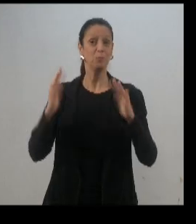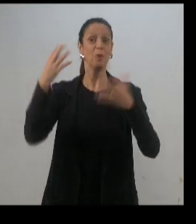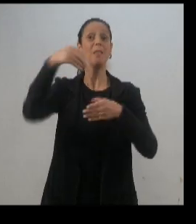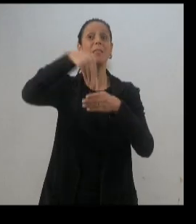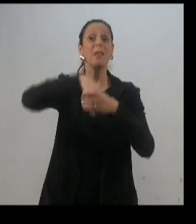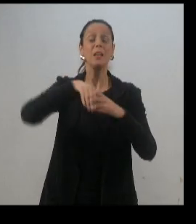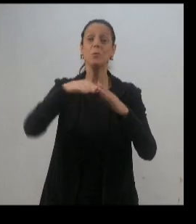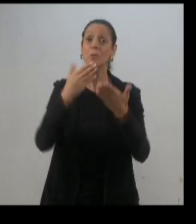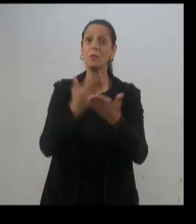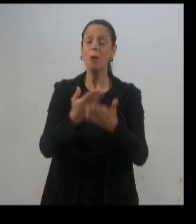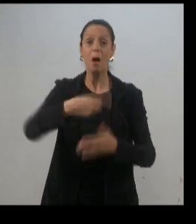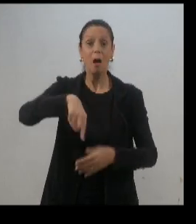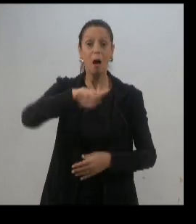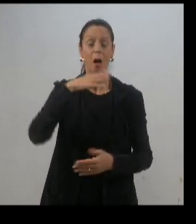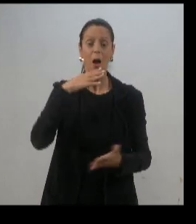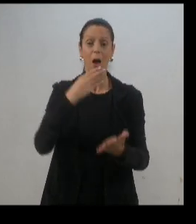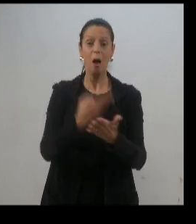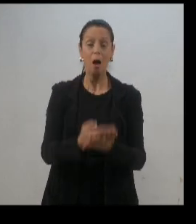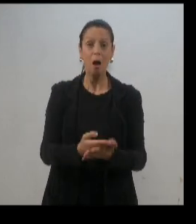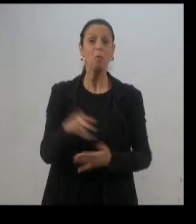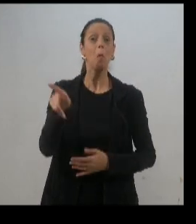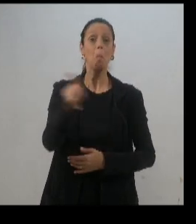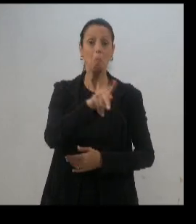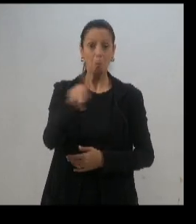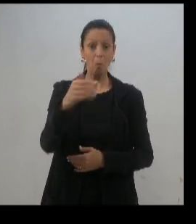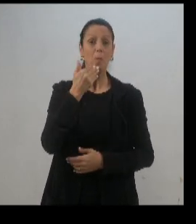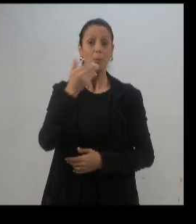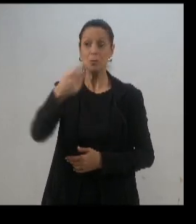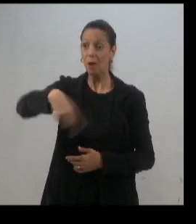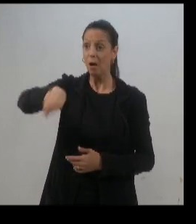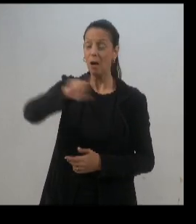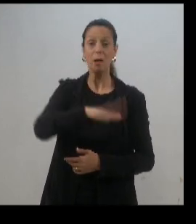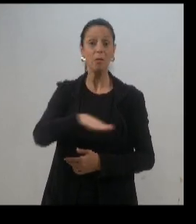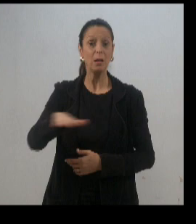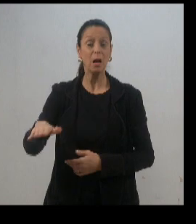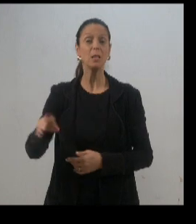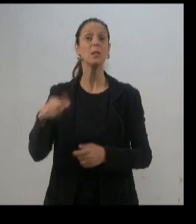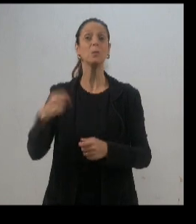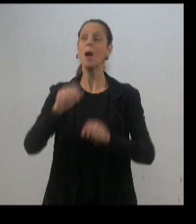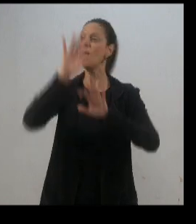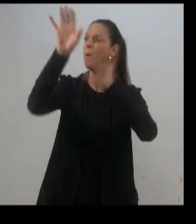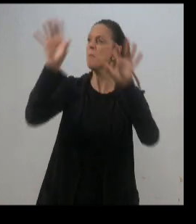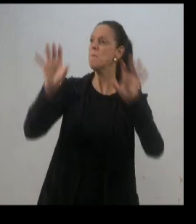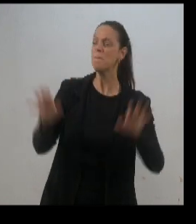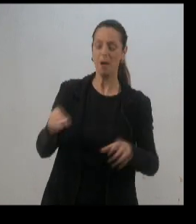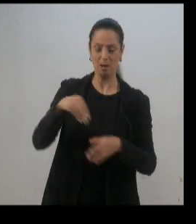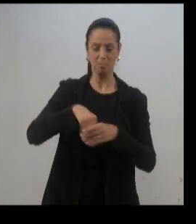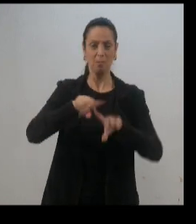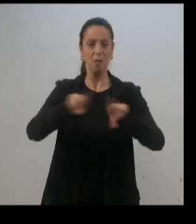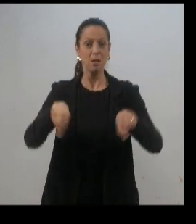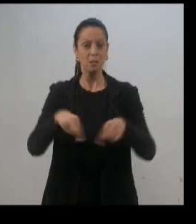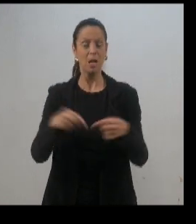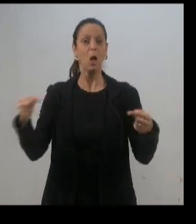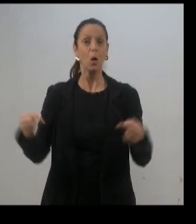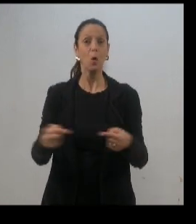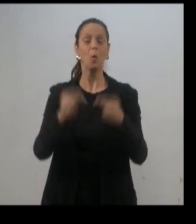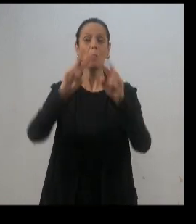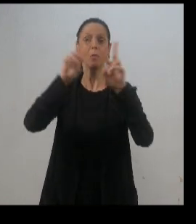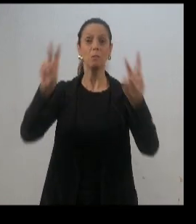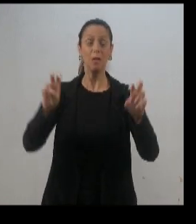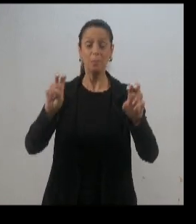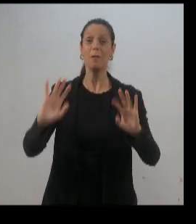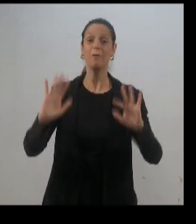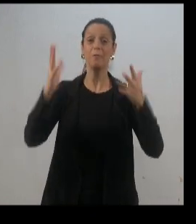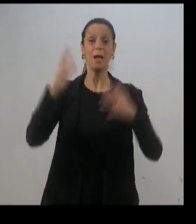E pasmem, os próprios educadores solicitaram às crianças que decorassem as salas com o tema de Halloween. O